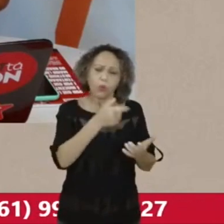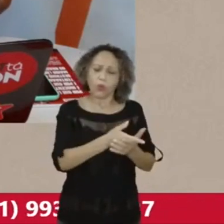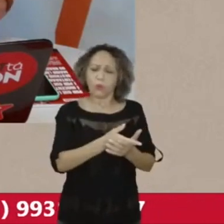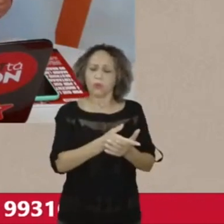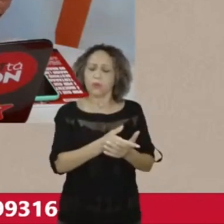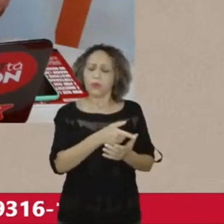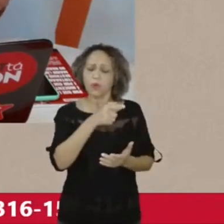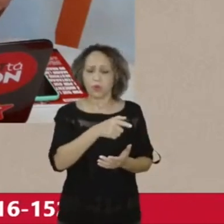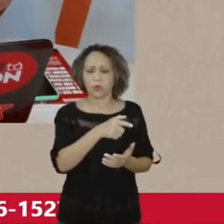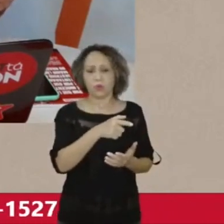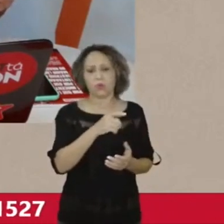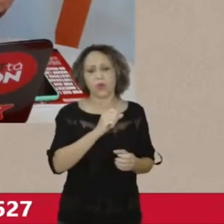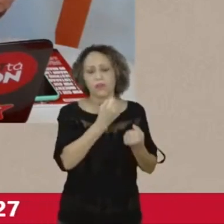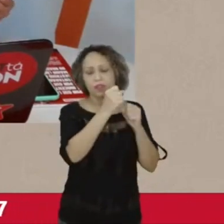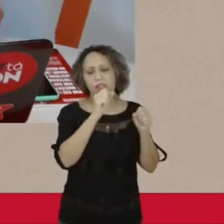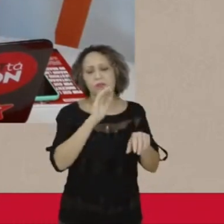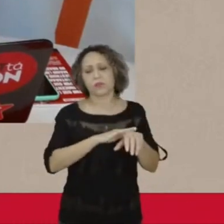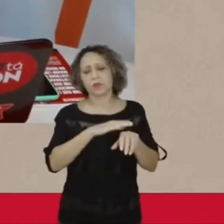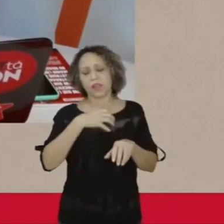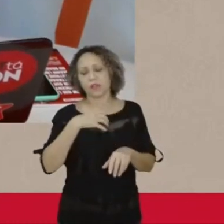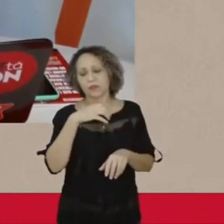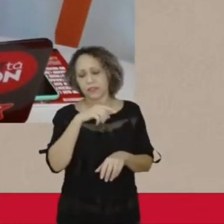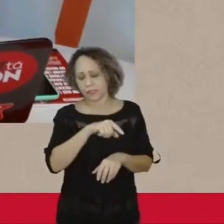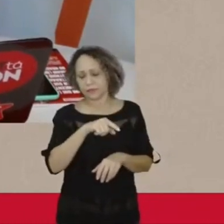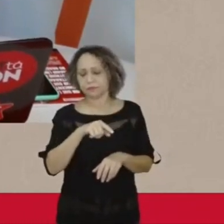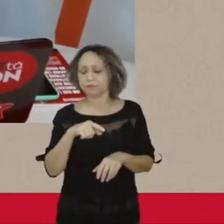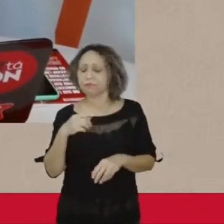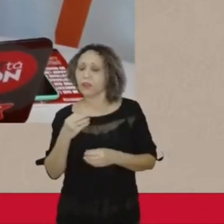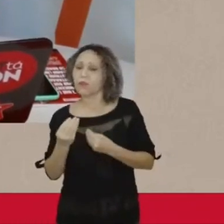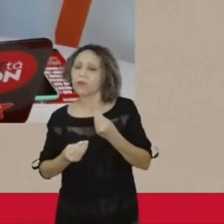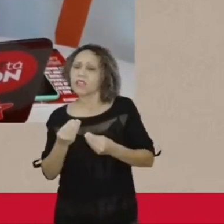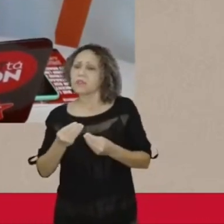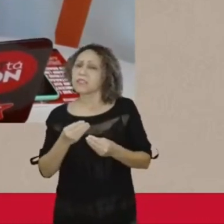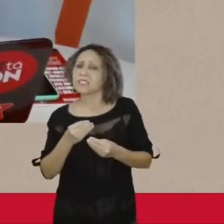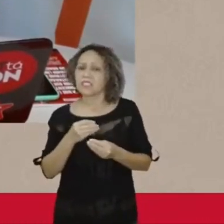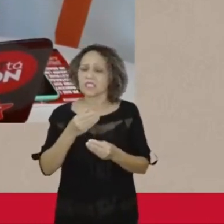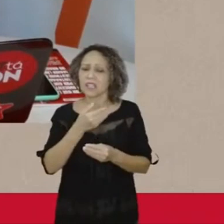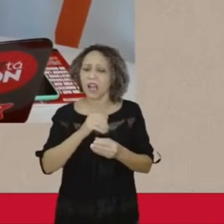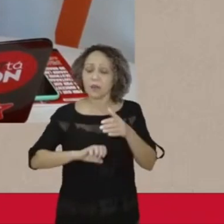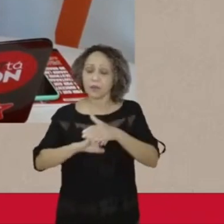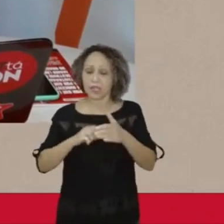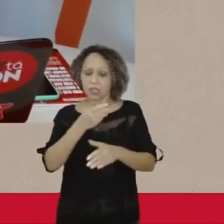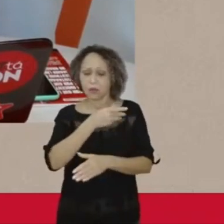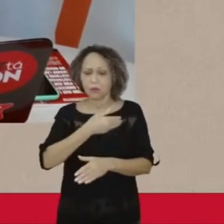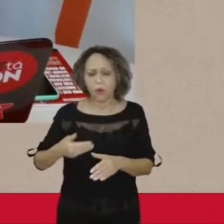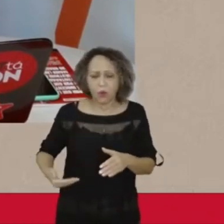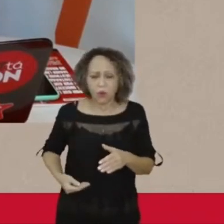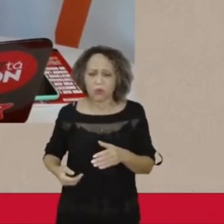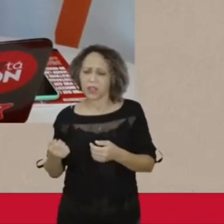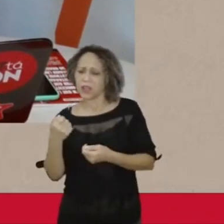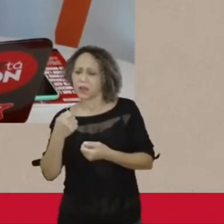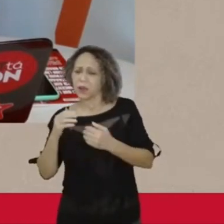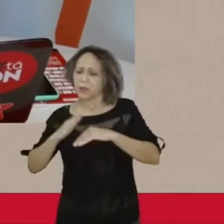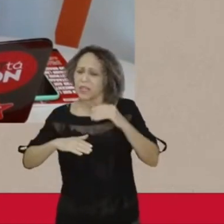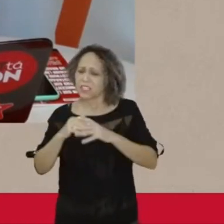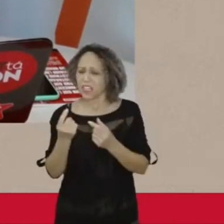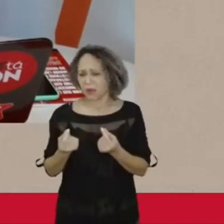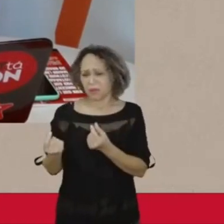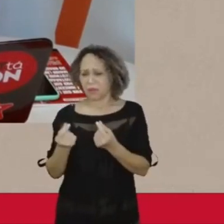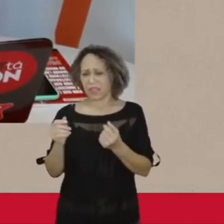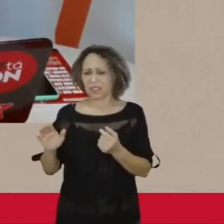trazer o capital privado se a empresa pública passar a praticar preços muito elevados. Tanto é assim que ela reduziu a